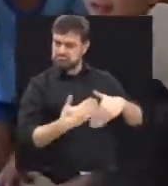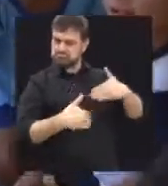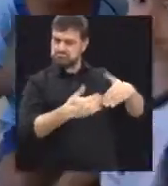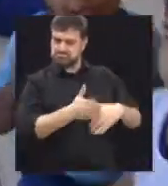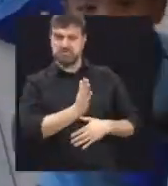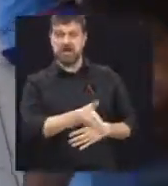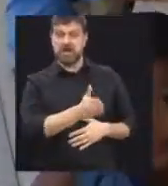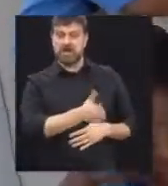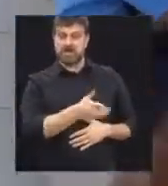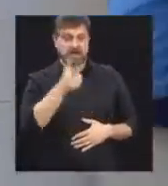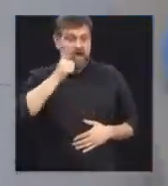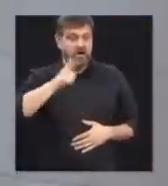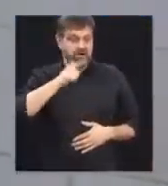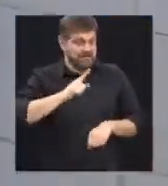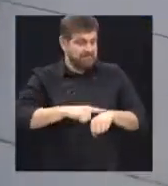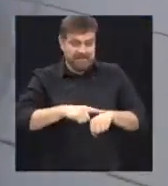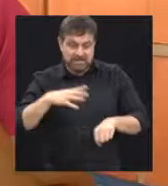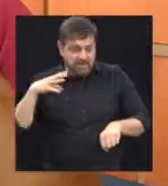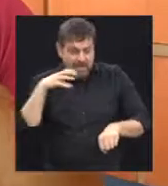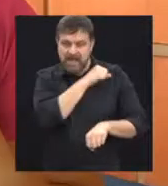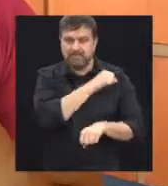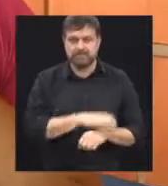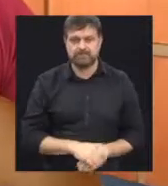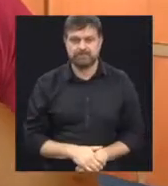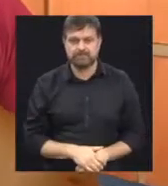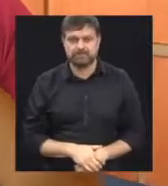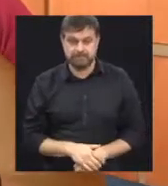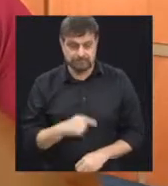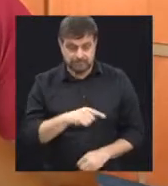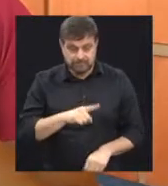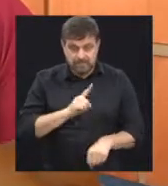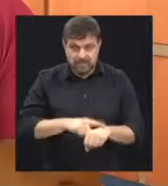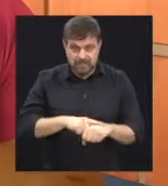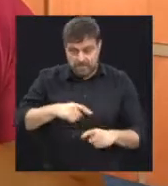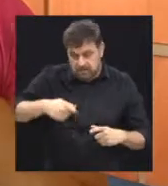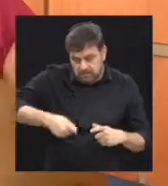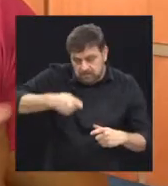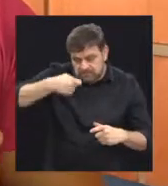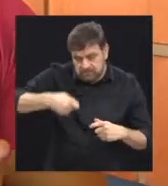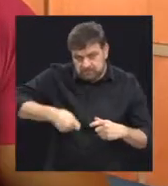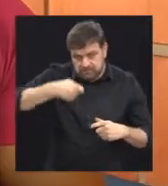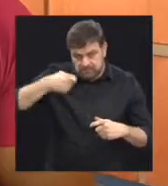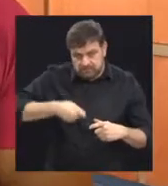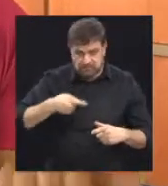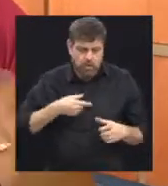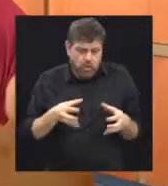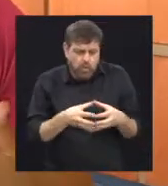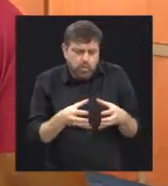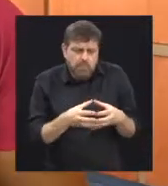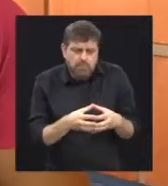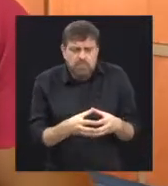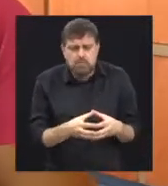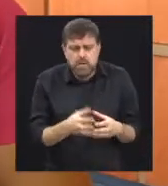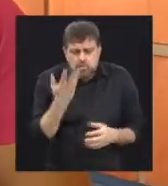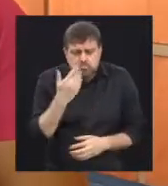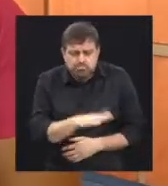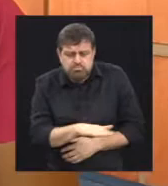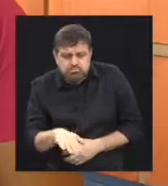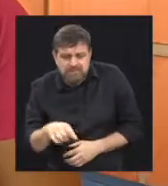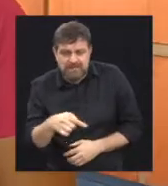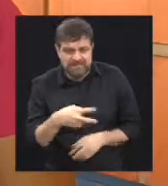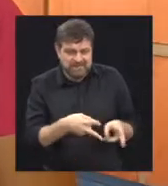já apresentaram em pouco tempo. E agora da refeição, eles são a turma mais nova. E o